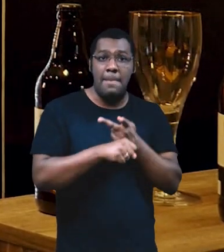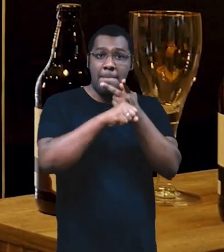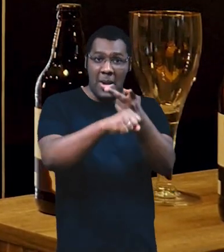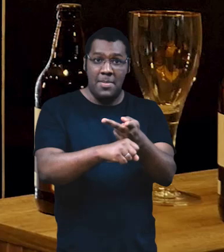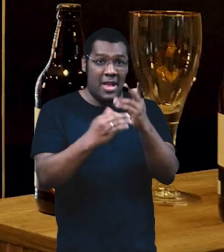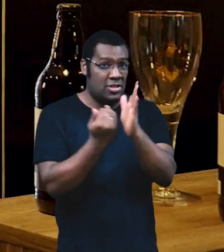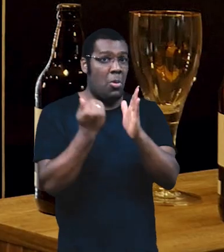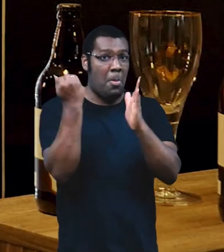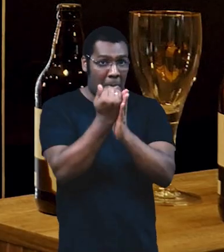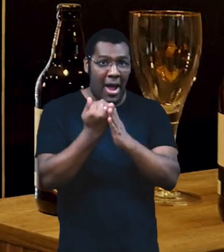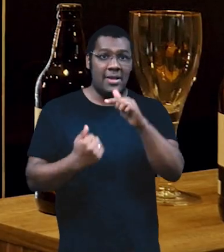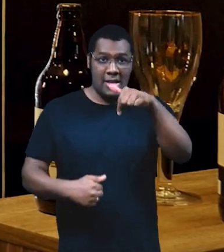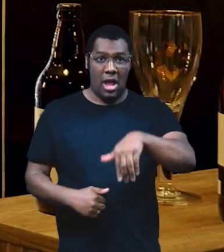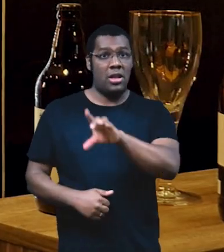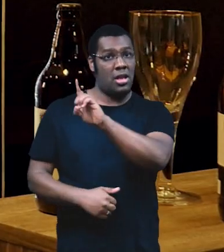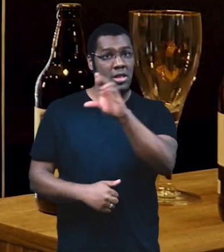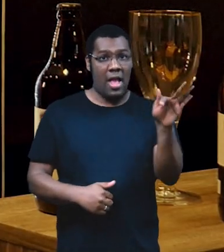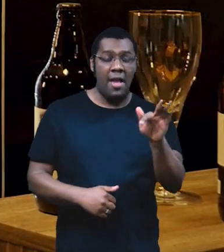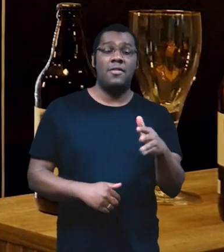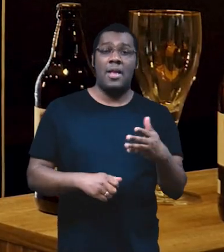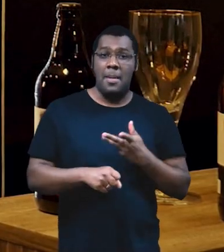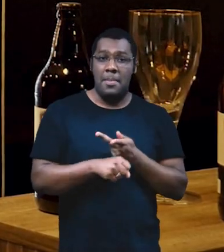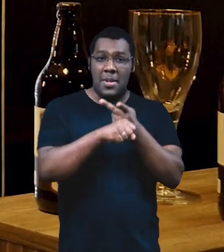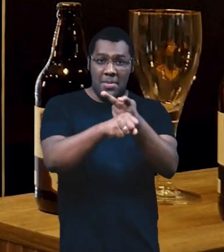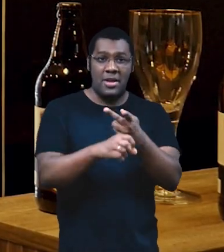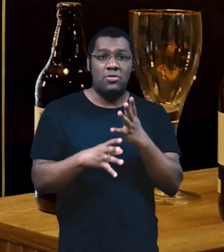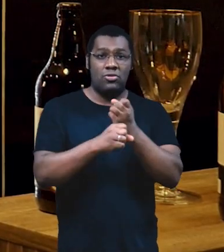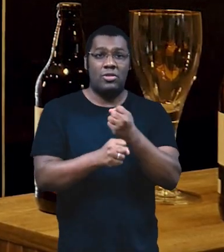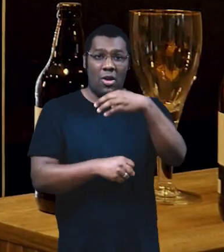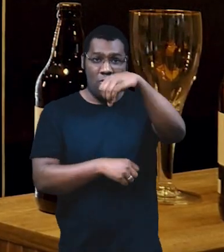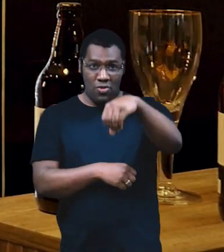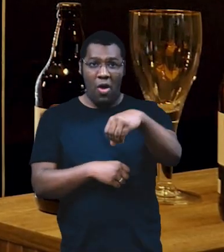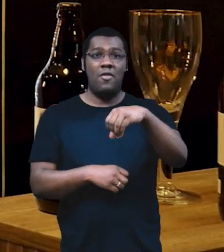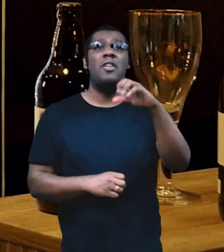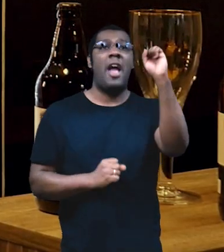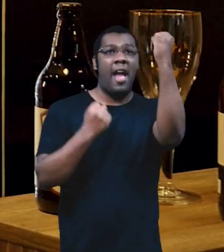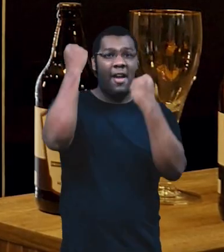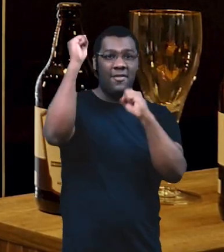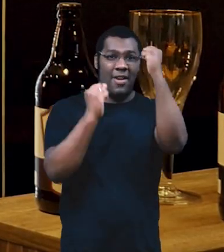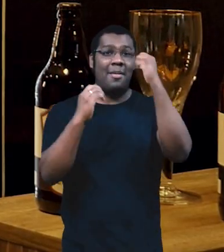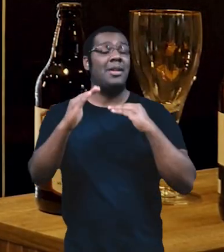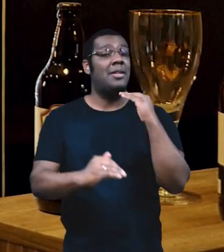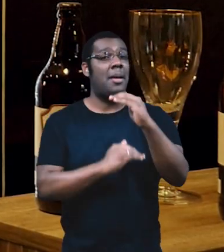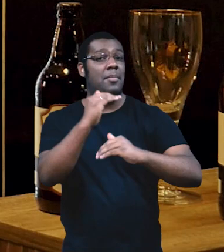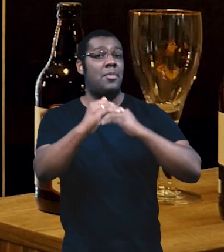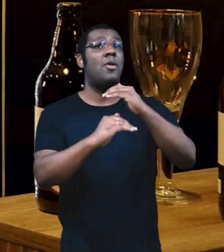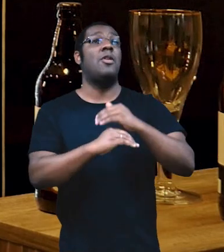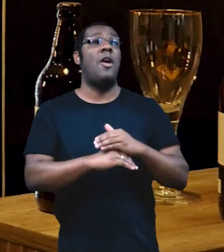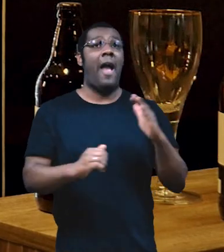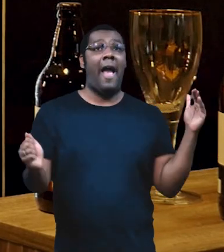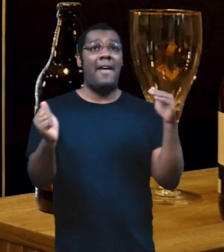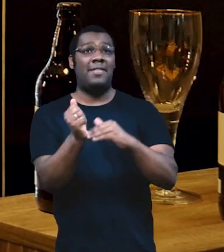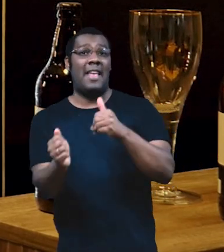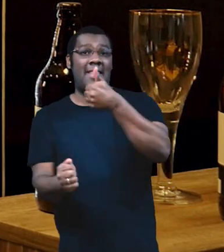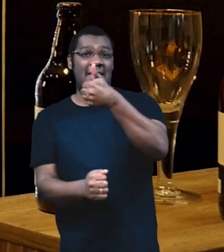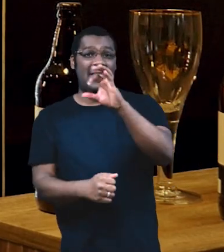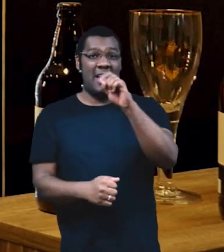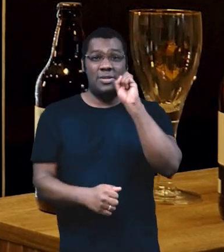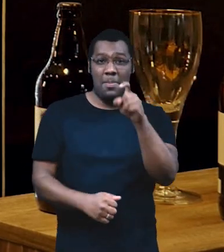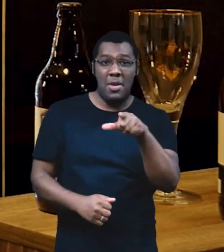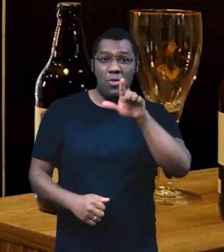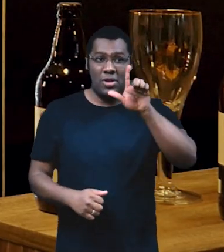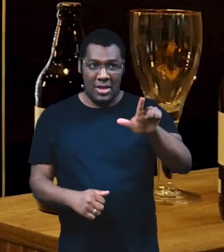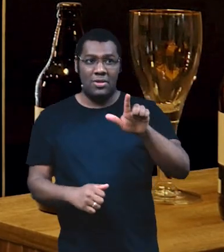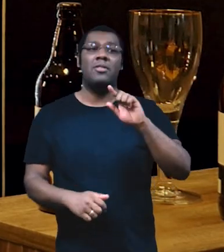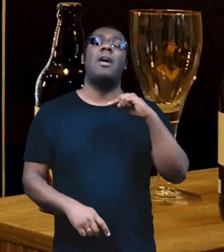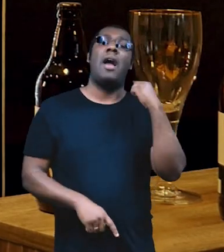prêmios. Isso fez com que a fábrica alavancasse, a gente chegou a 10 mil litros de produção e no terceiro ano a gente resolveu aumentar